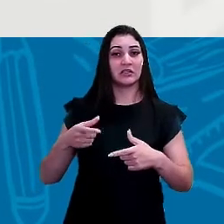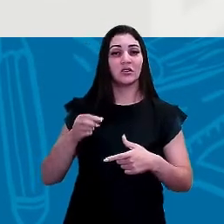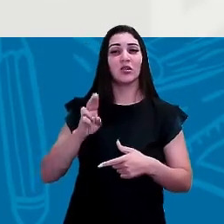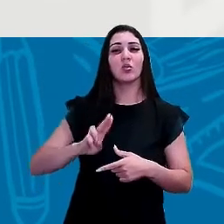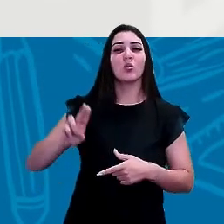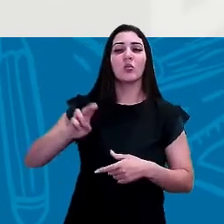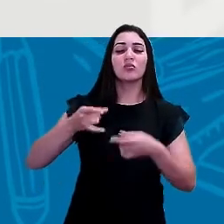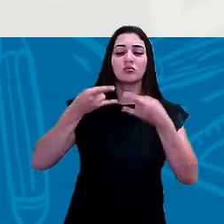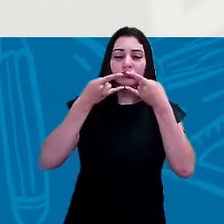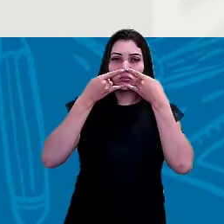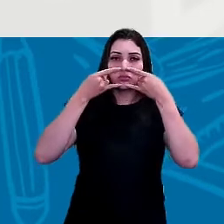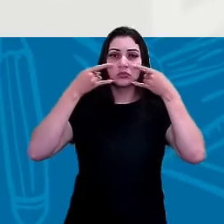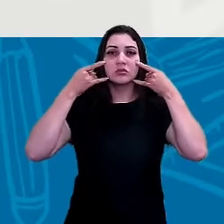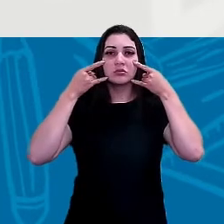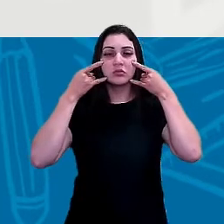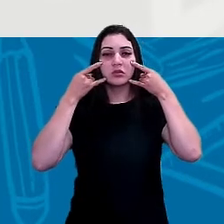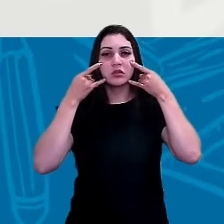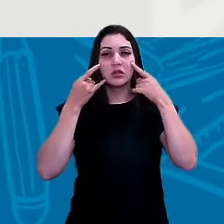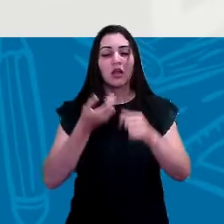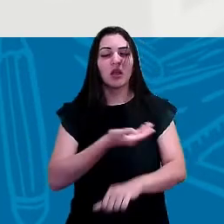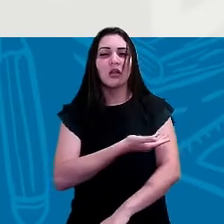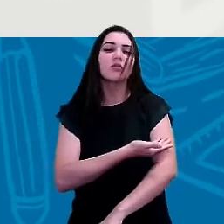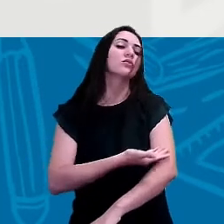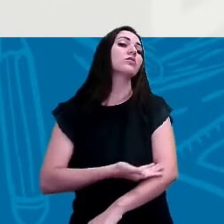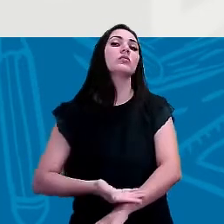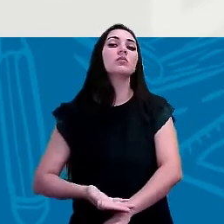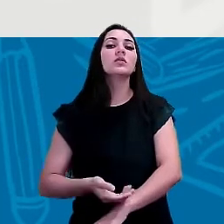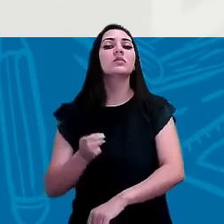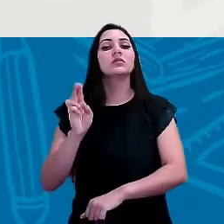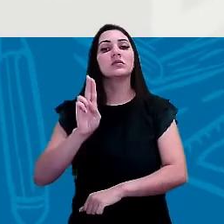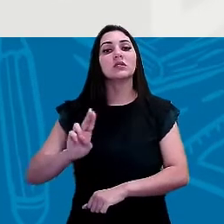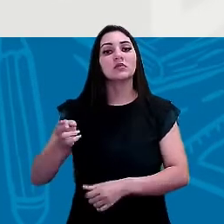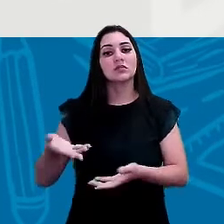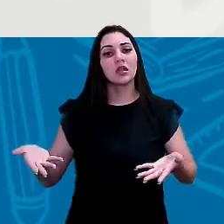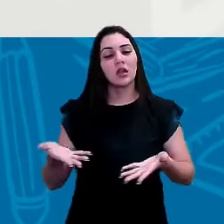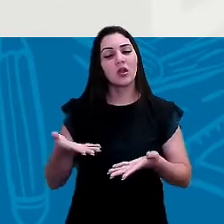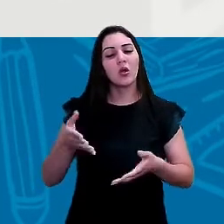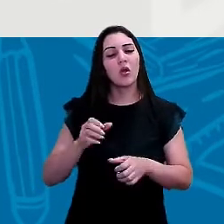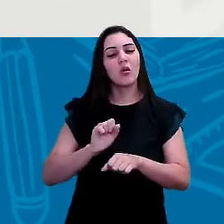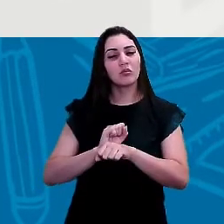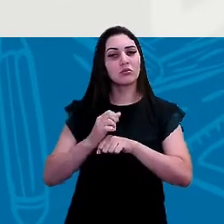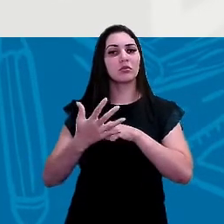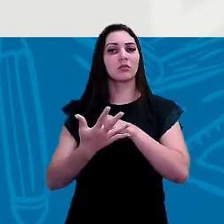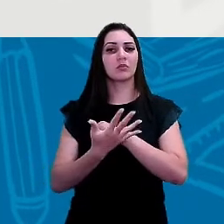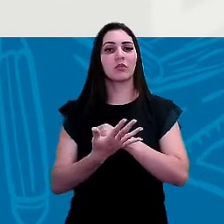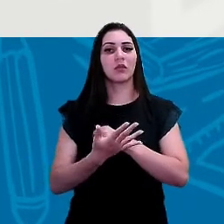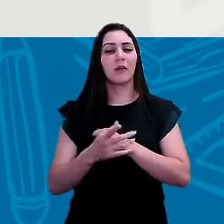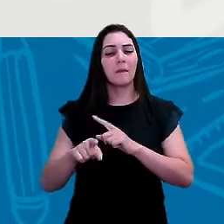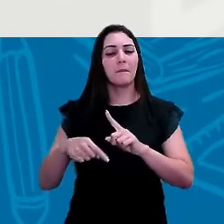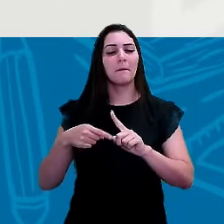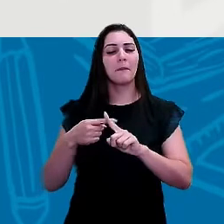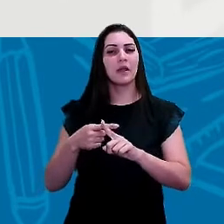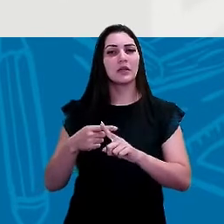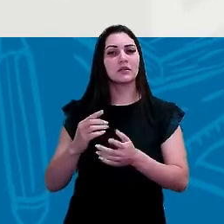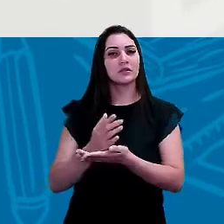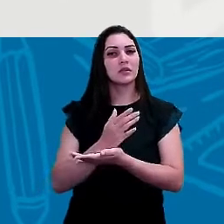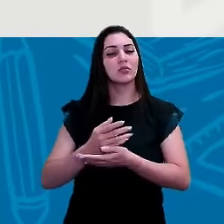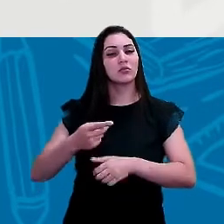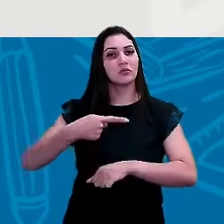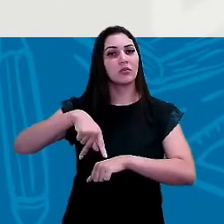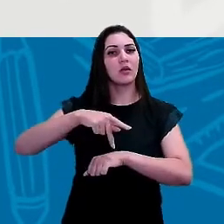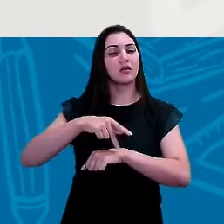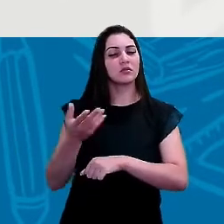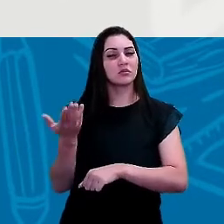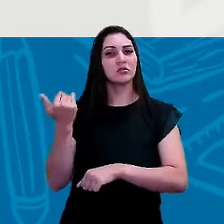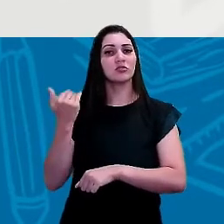máscara, né, que nós acostumamos a usar agora na pandemia, mas que as pessoas já usam, né, em outros países por